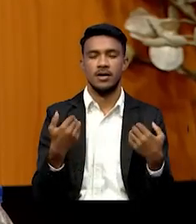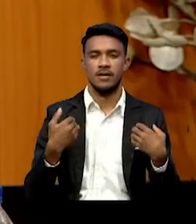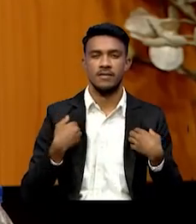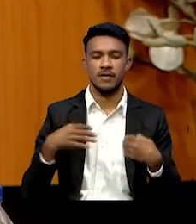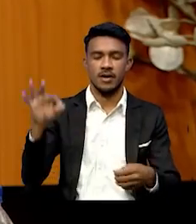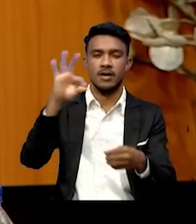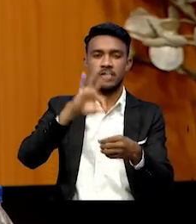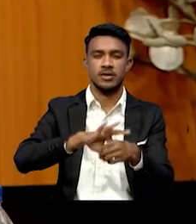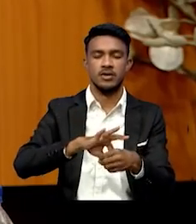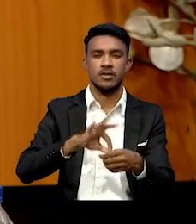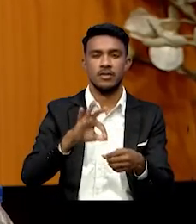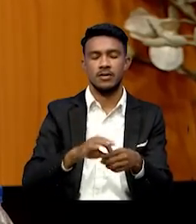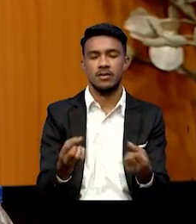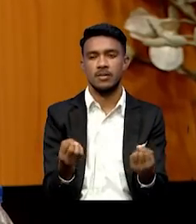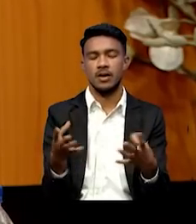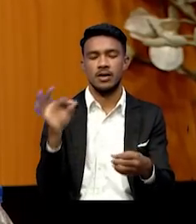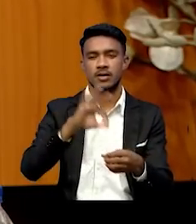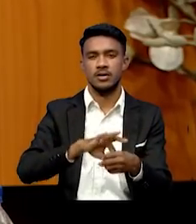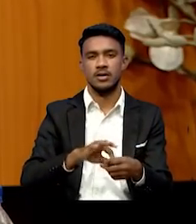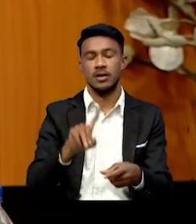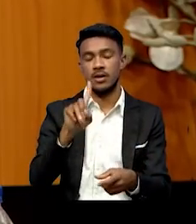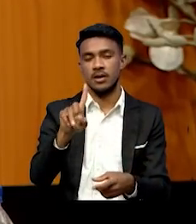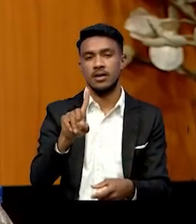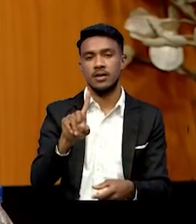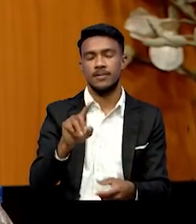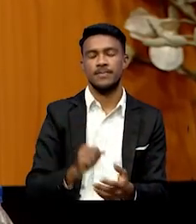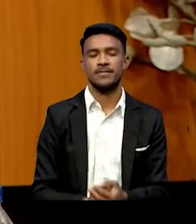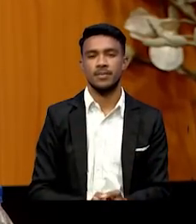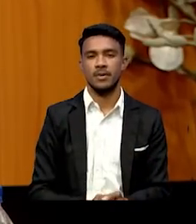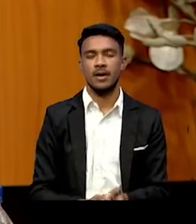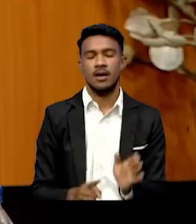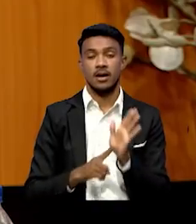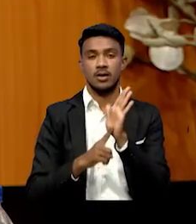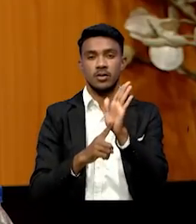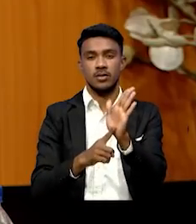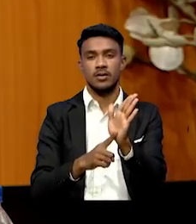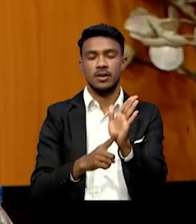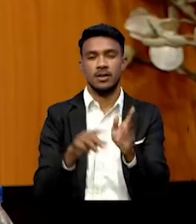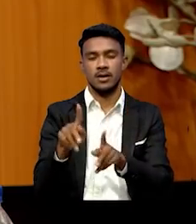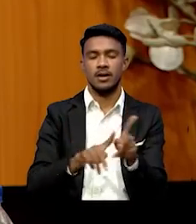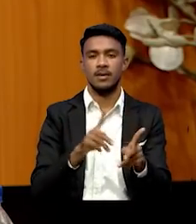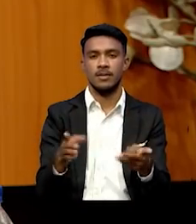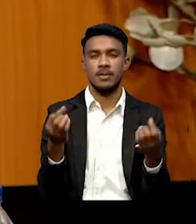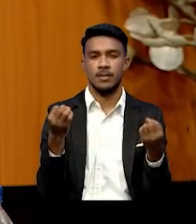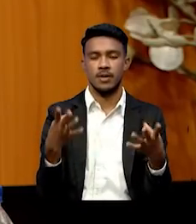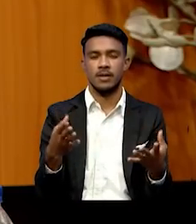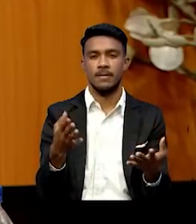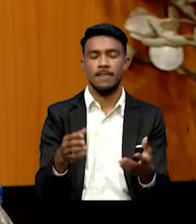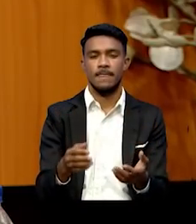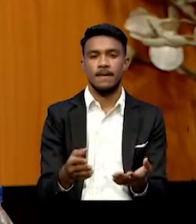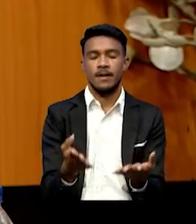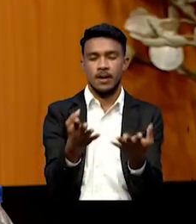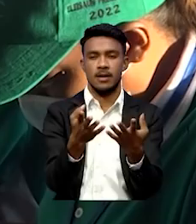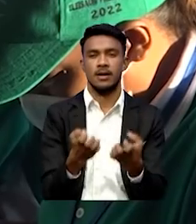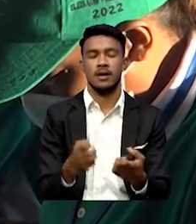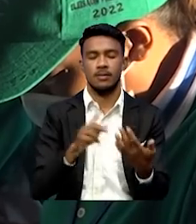eleição voto maioria eleição e ida ne atu kata povo maioria aceita